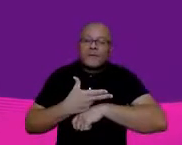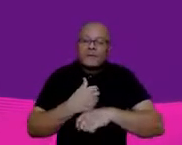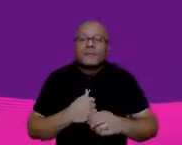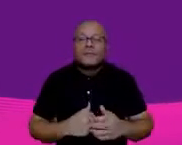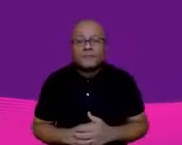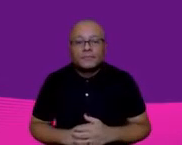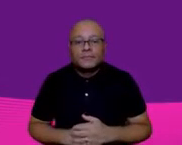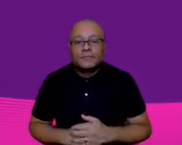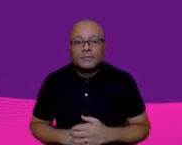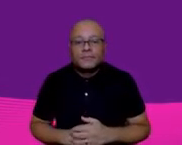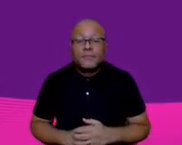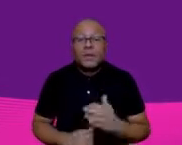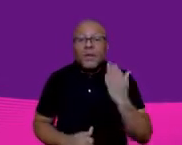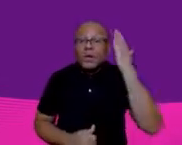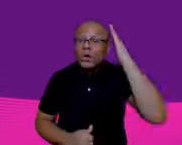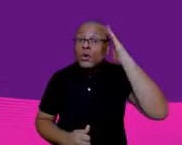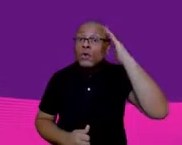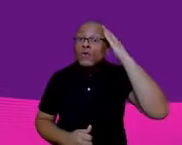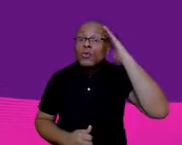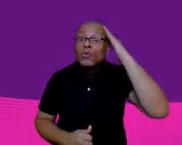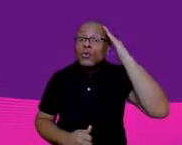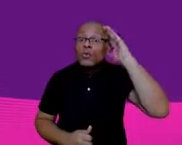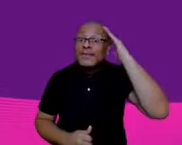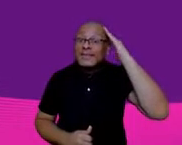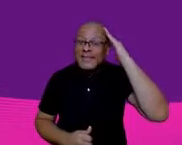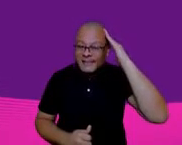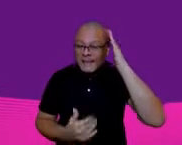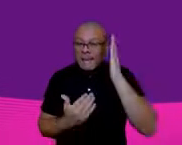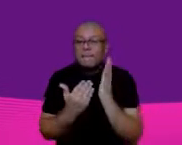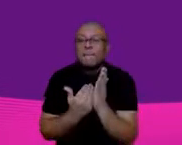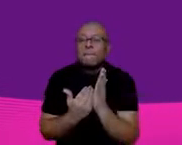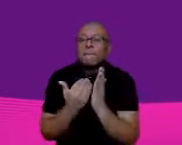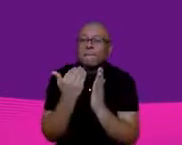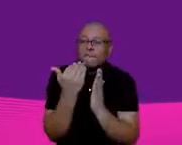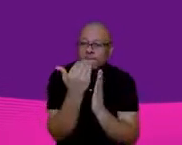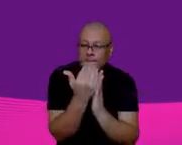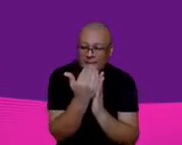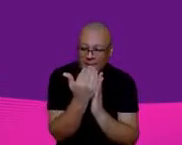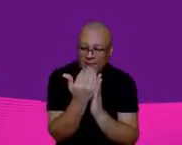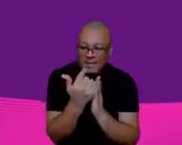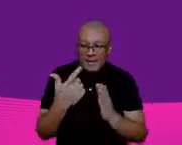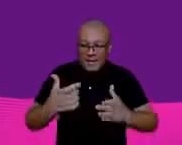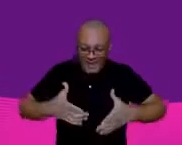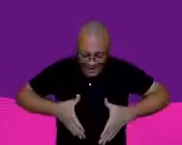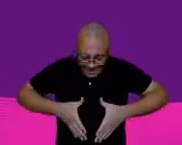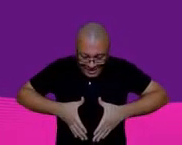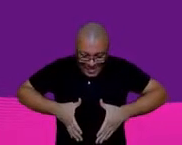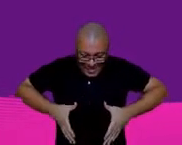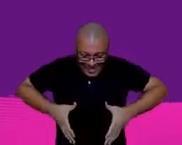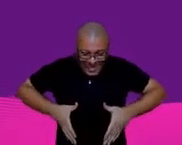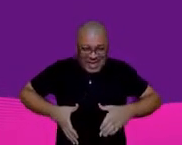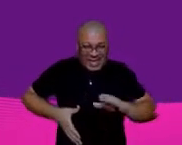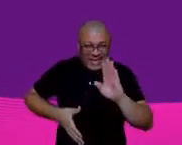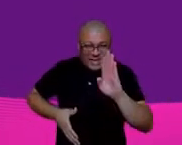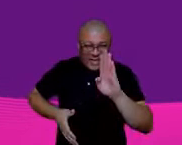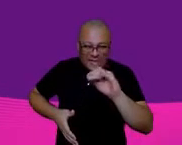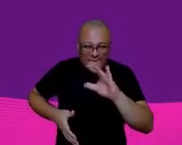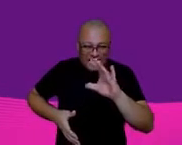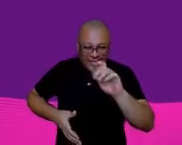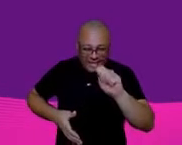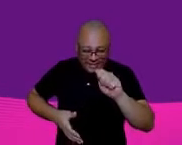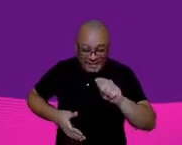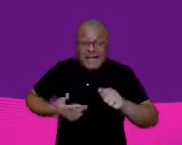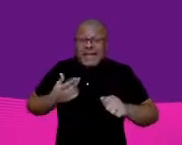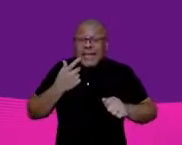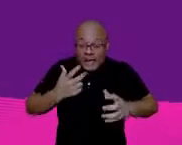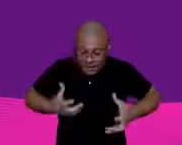entender um pouquinho sobre essa anatomia da bacia. Quando a gente vai falar de fixação percutânea de sacro, A gente está